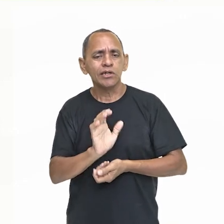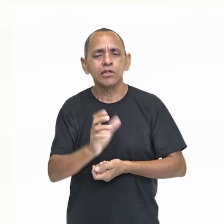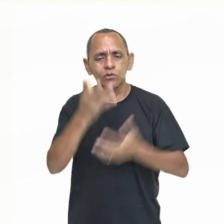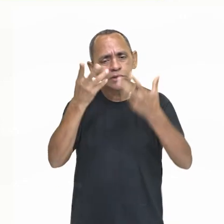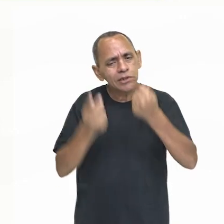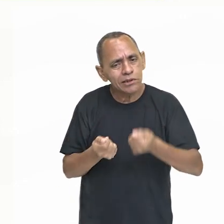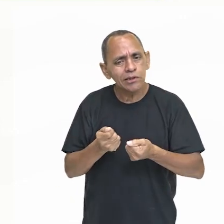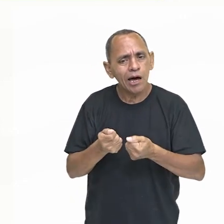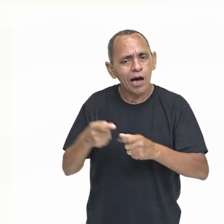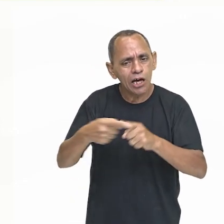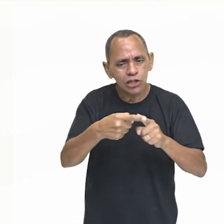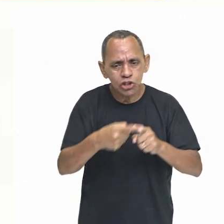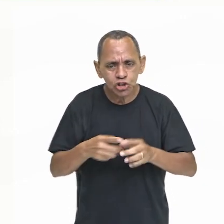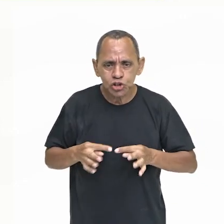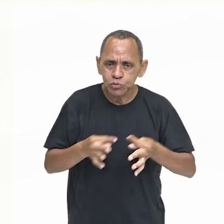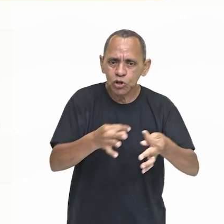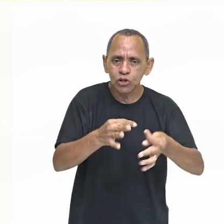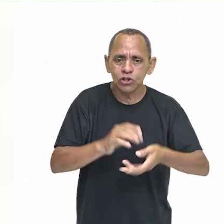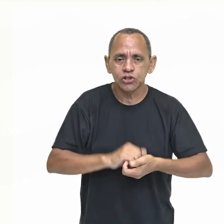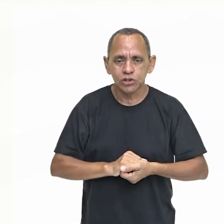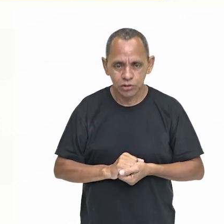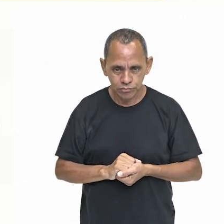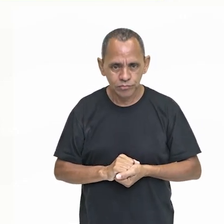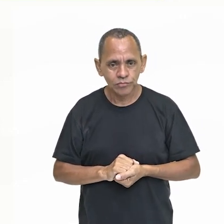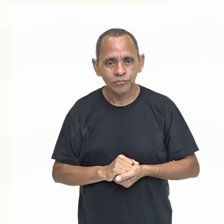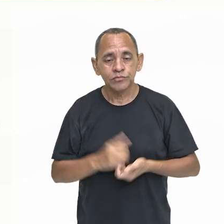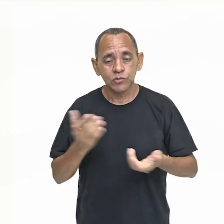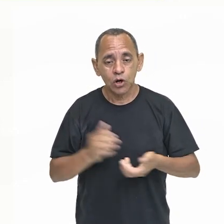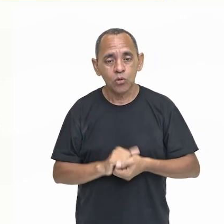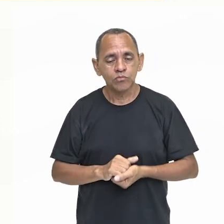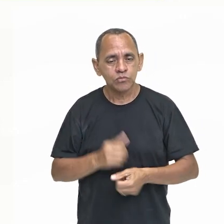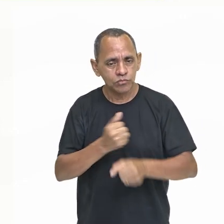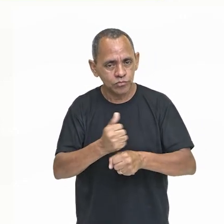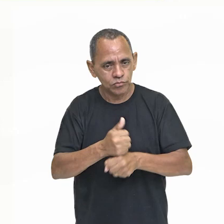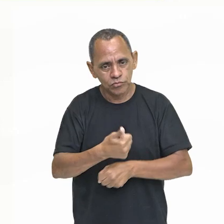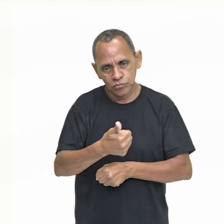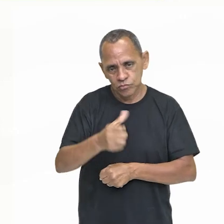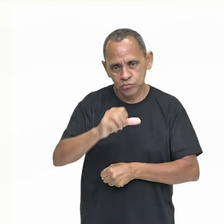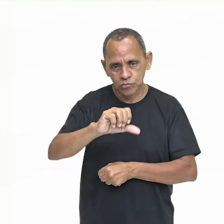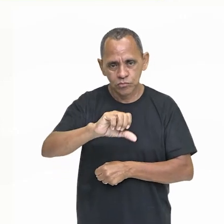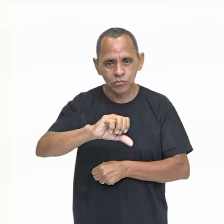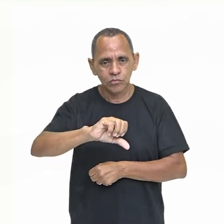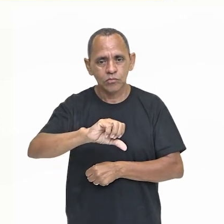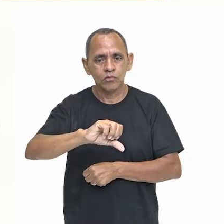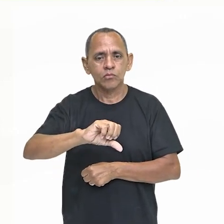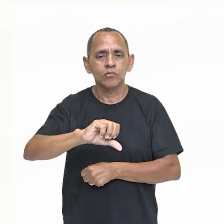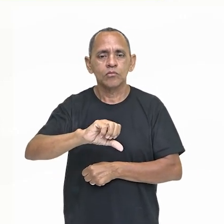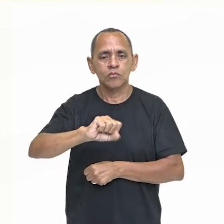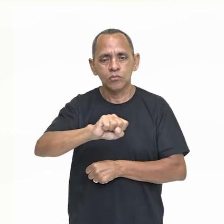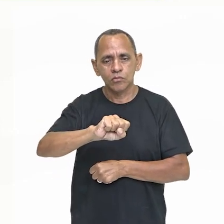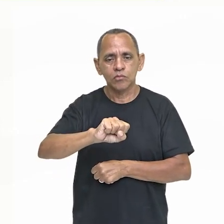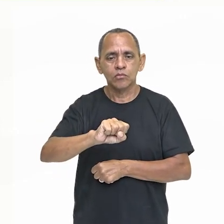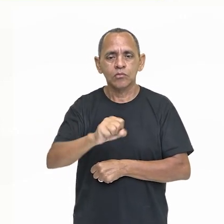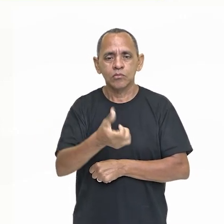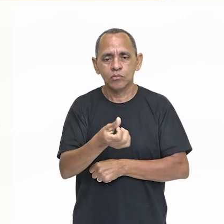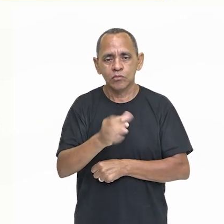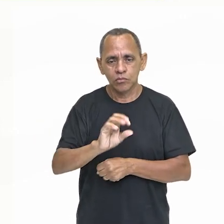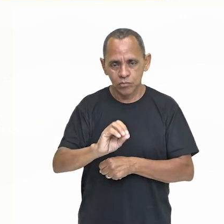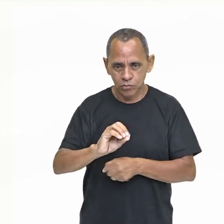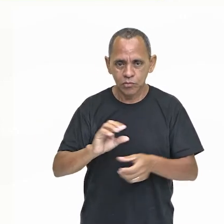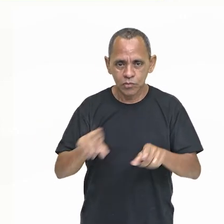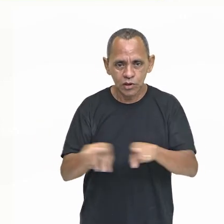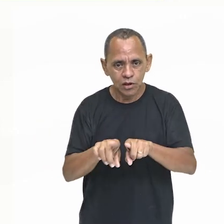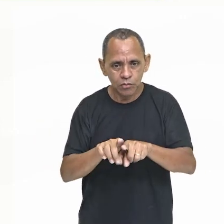olha só, quando ela surgiu? Em 1860. Só que ela foi afastada até a